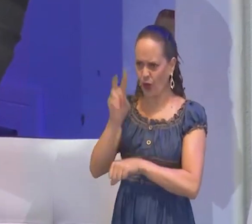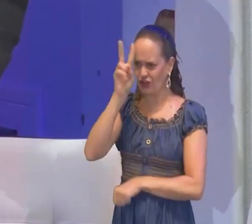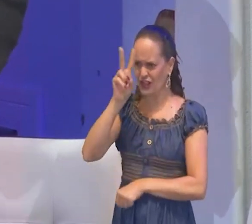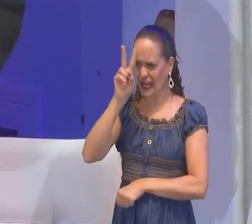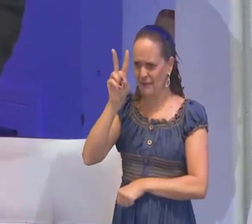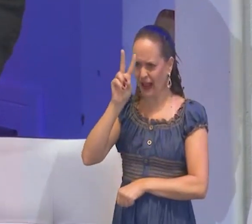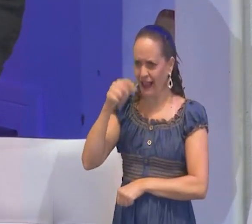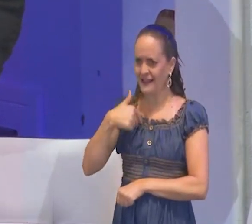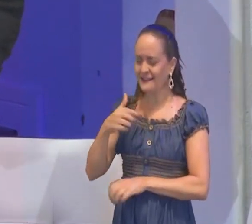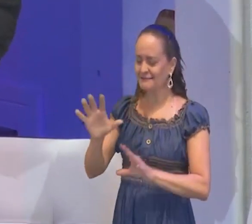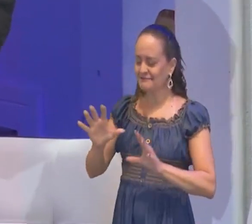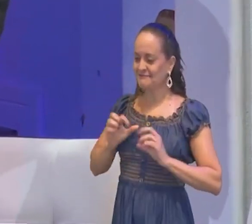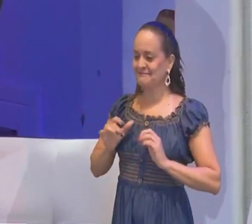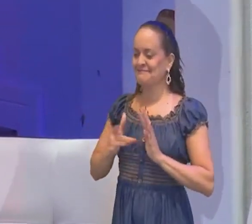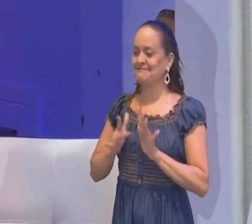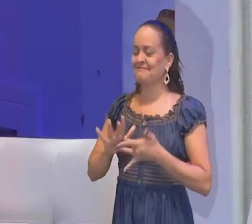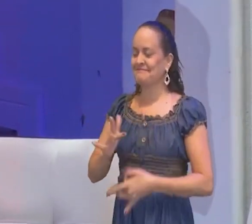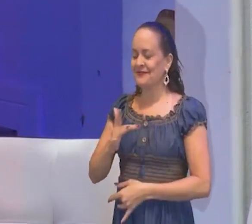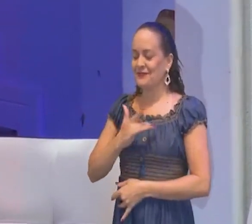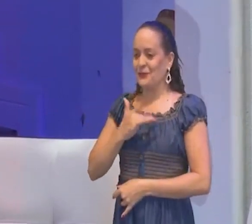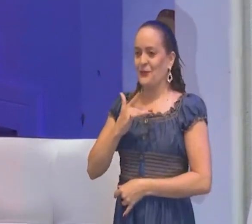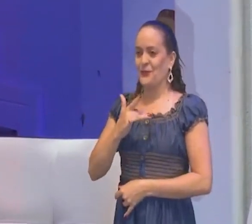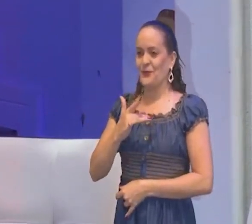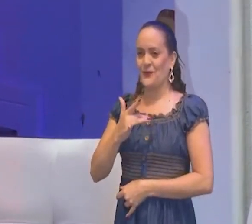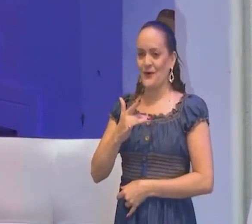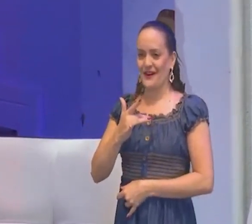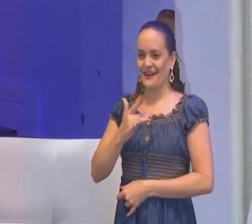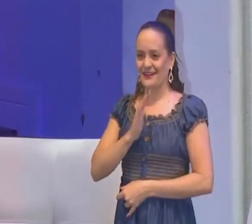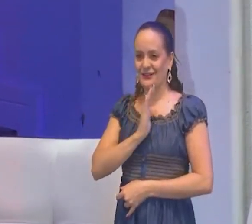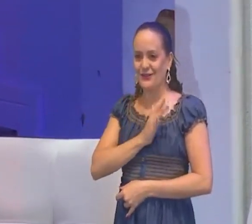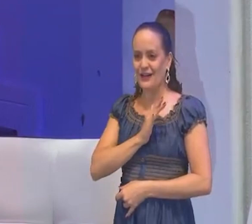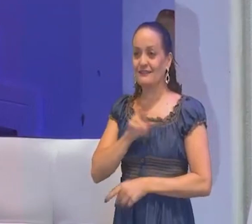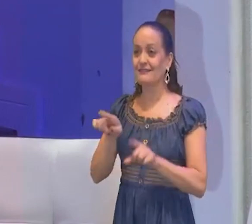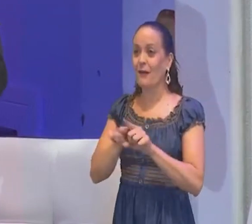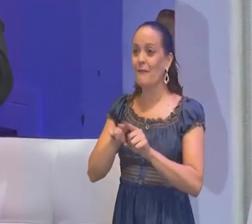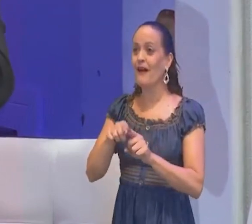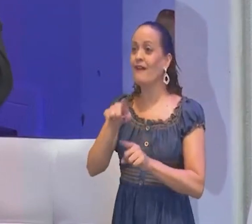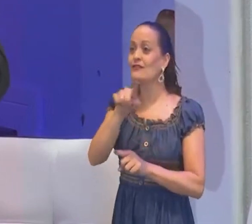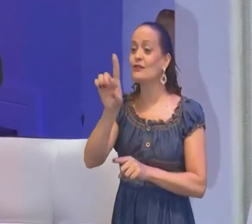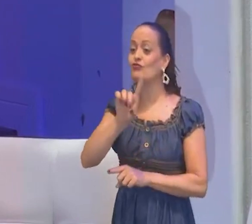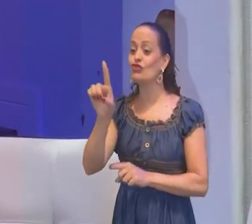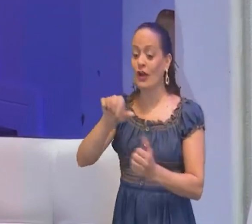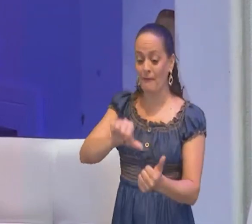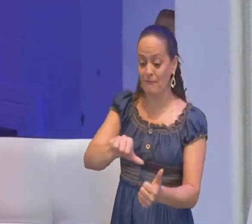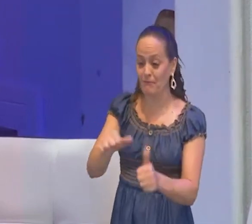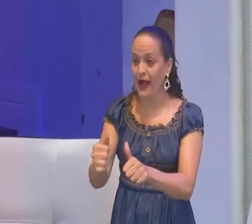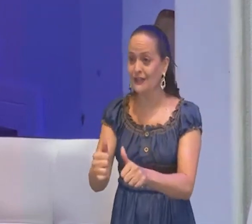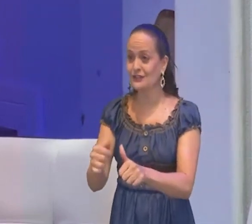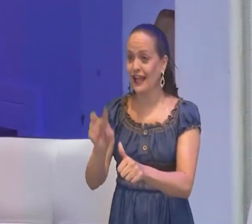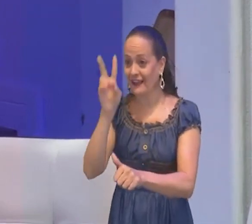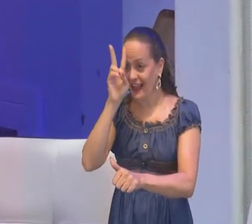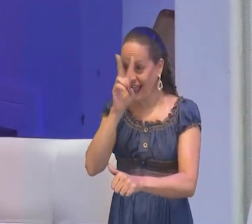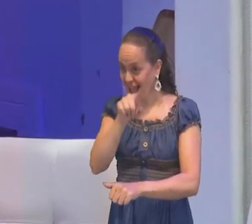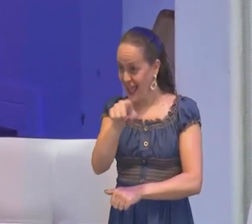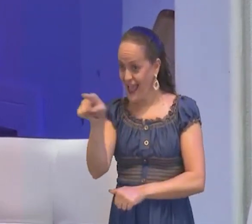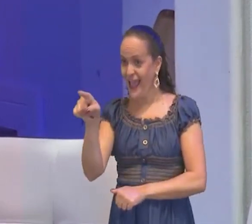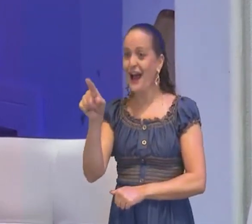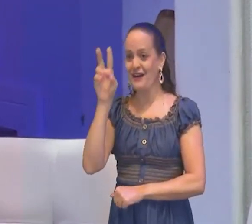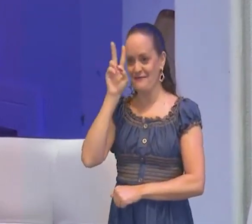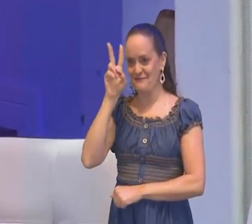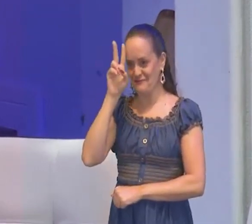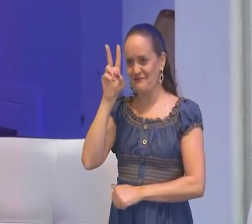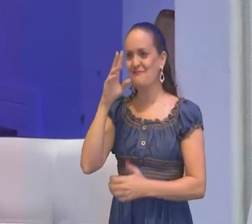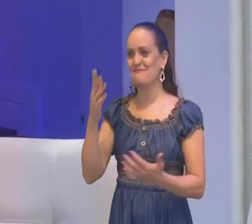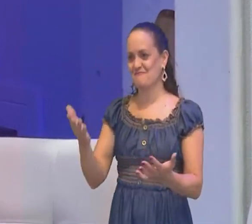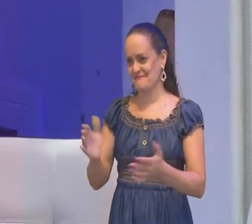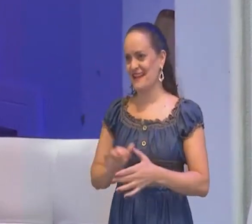você quiser, do momento do dia em que você foi batizado nas águas, assim como estes o serão também. Este é um